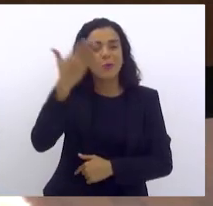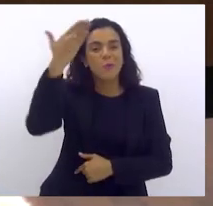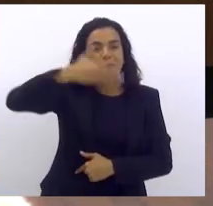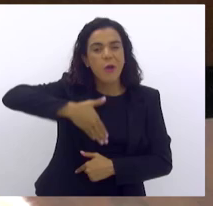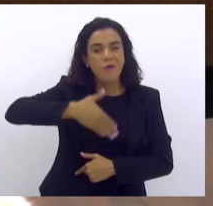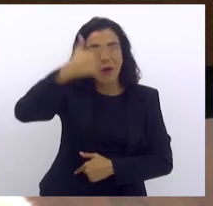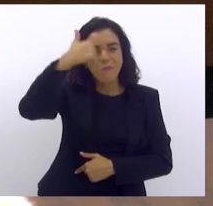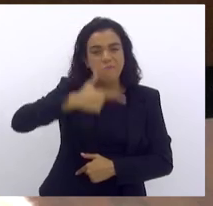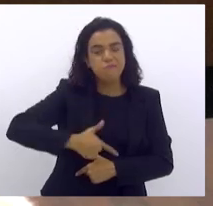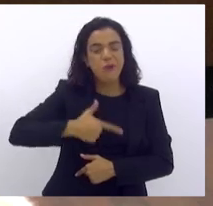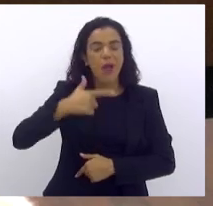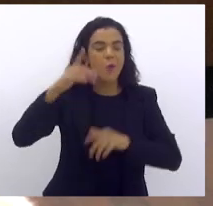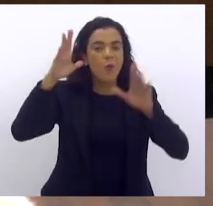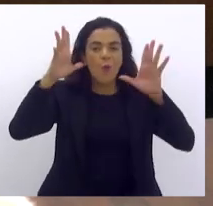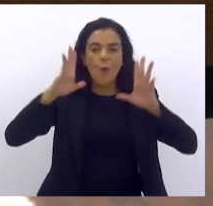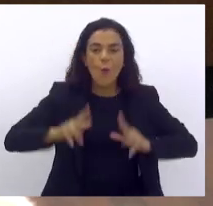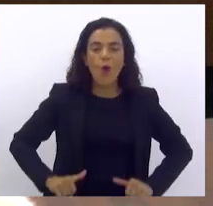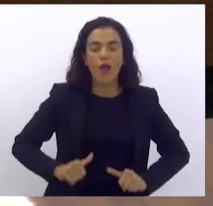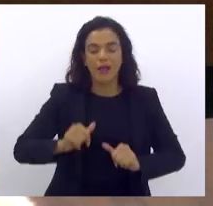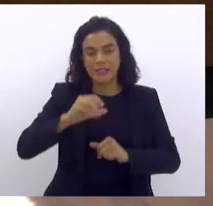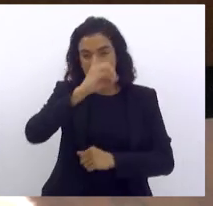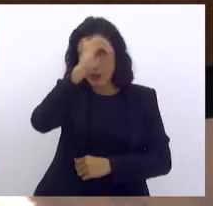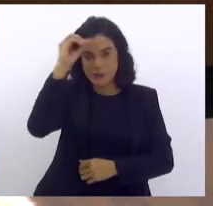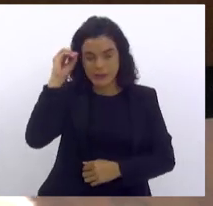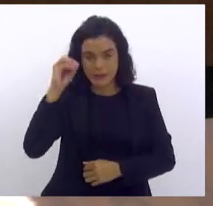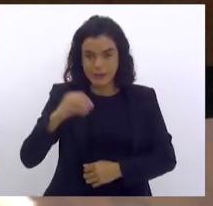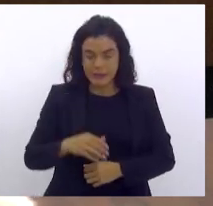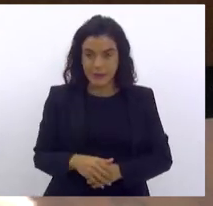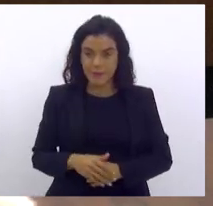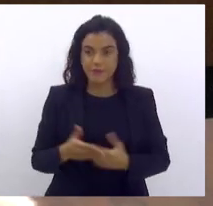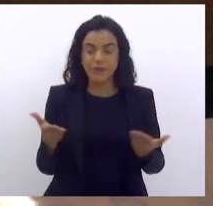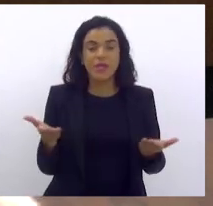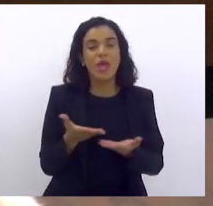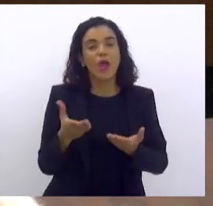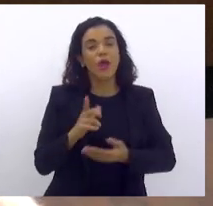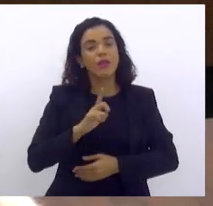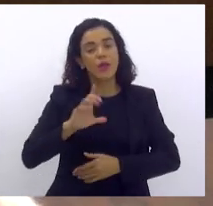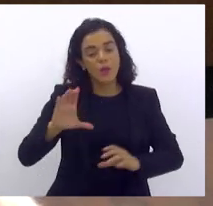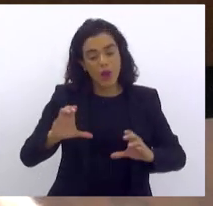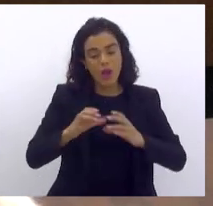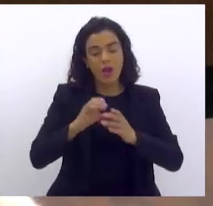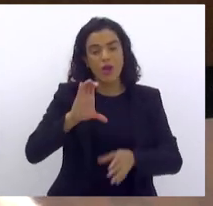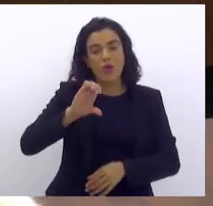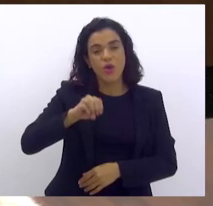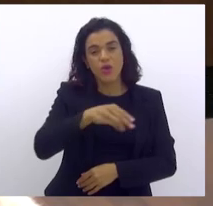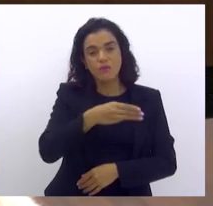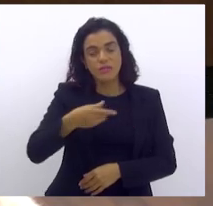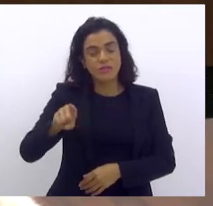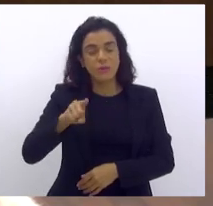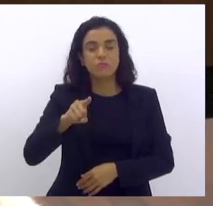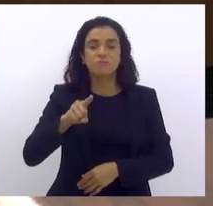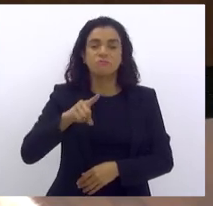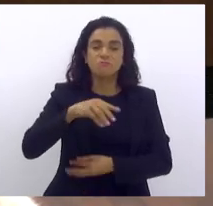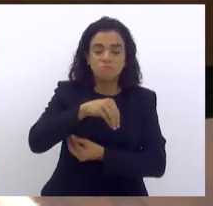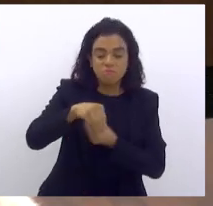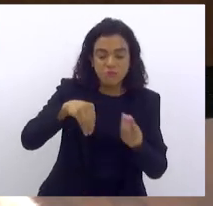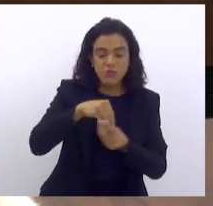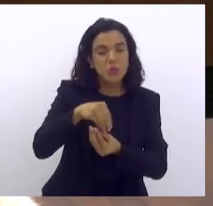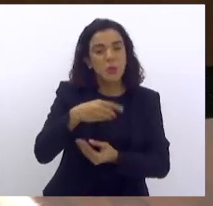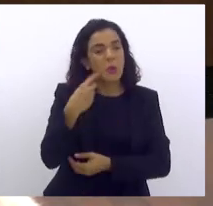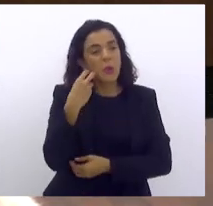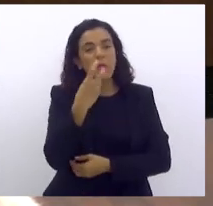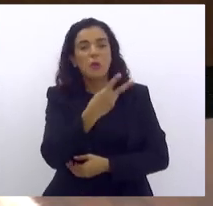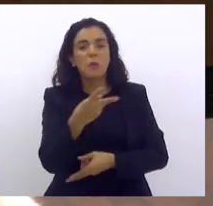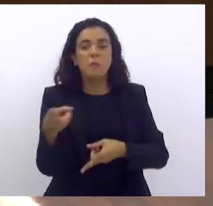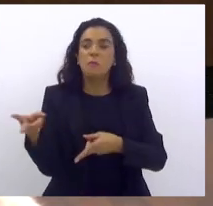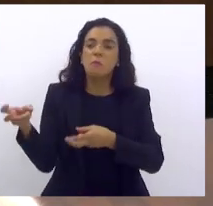hoje, o governo do Estado implantou uma comissão mista que até hoje eu não estou vendo o retorno desses